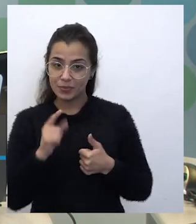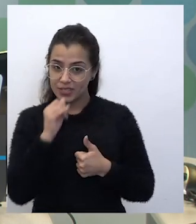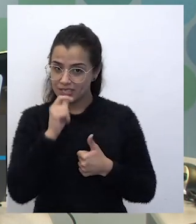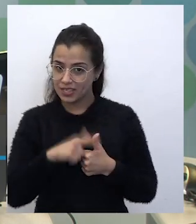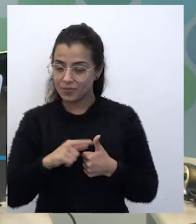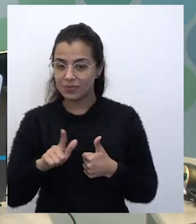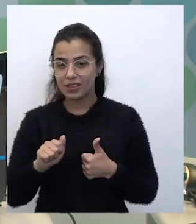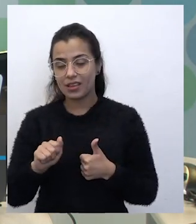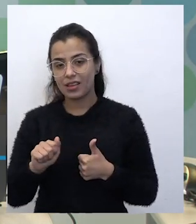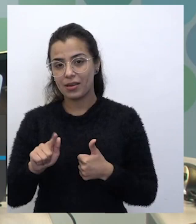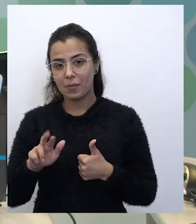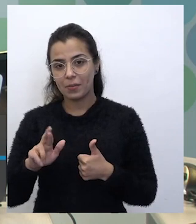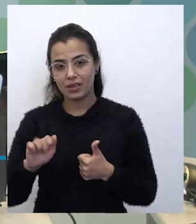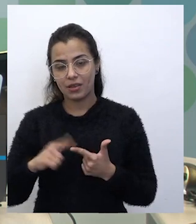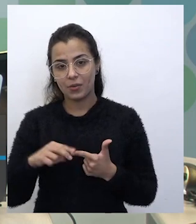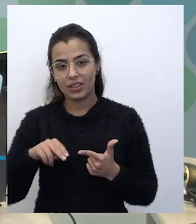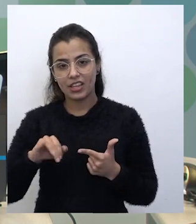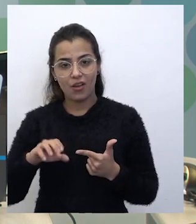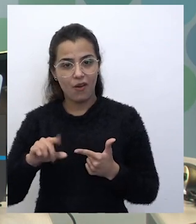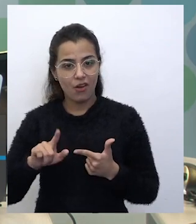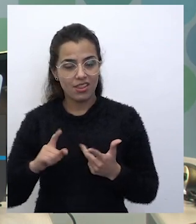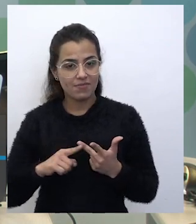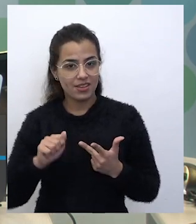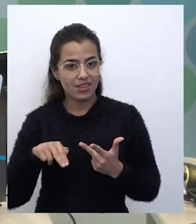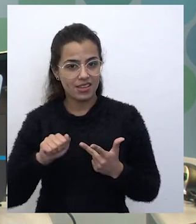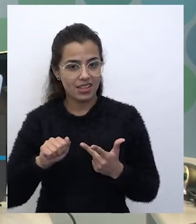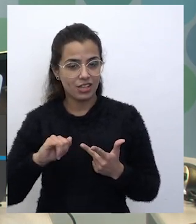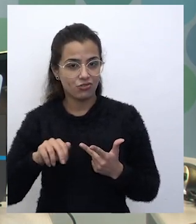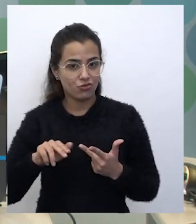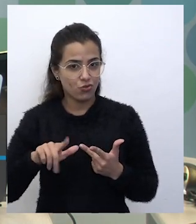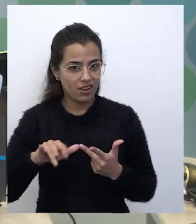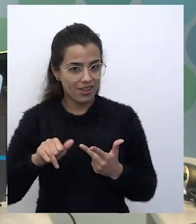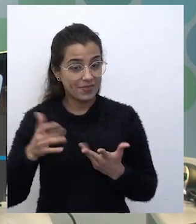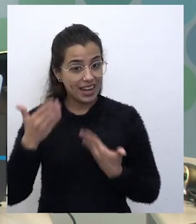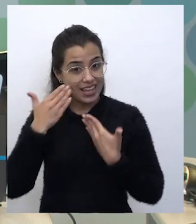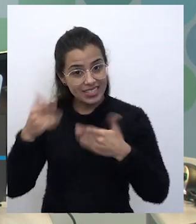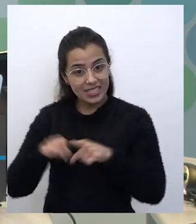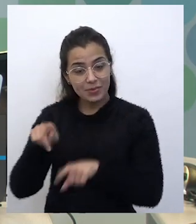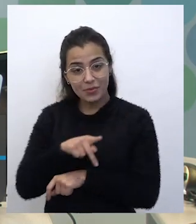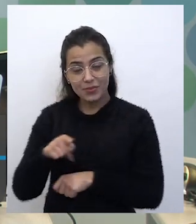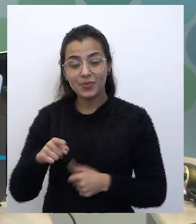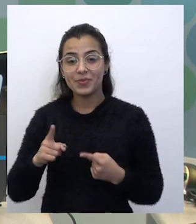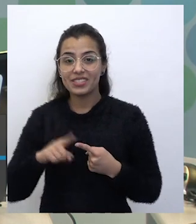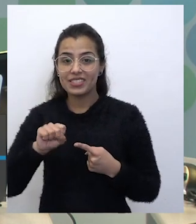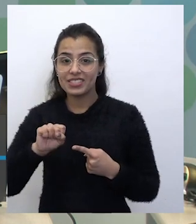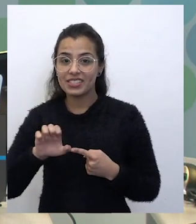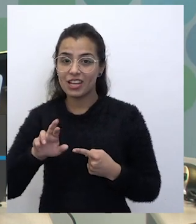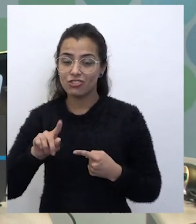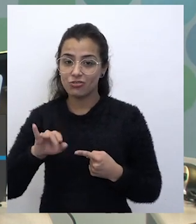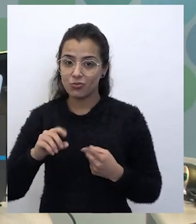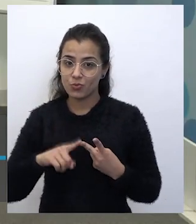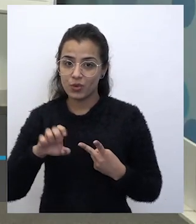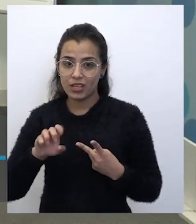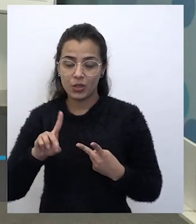o Adriel, a Nicole e a Ana Júlia. Também quero agradecer a participação dos professores Sérgio, Eduardo e Luiz. Vamos terminar,